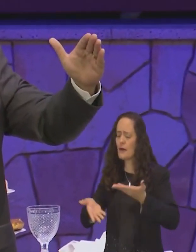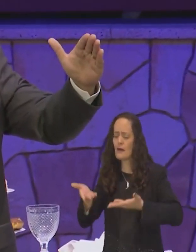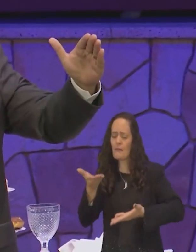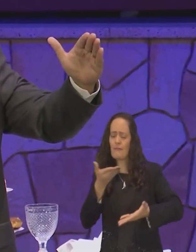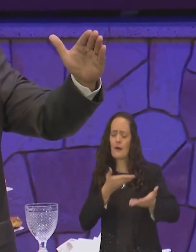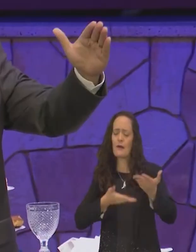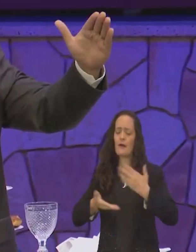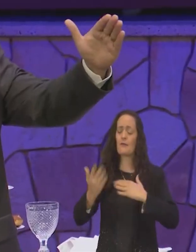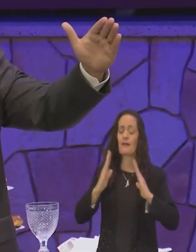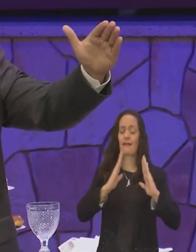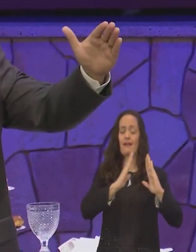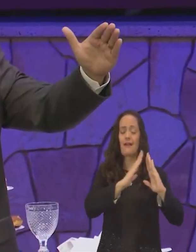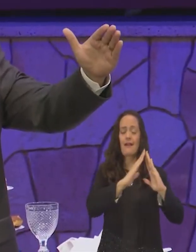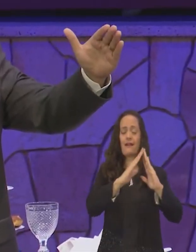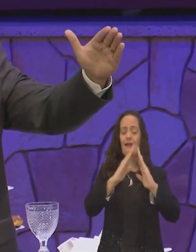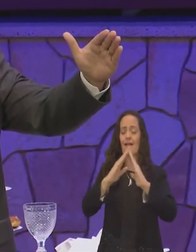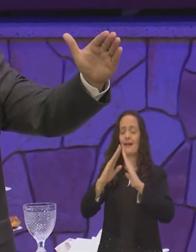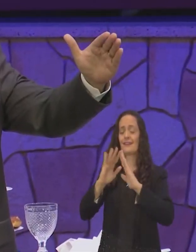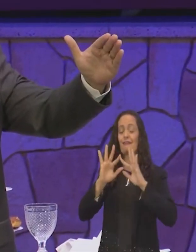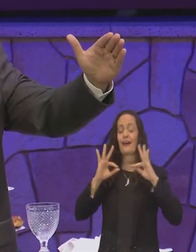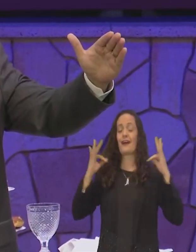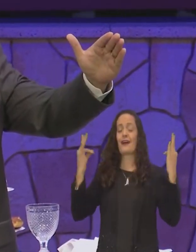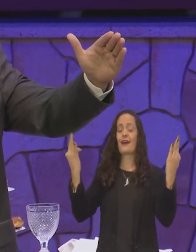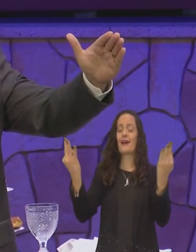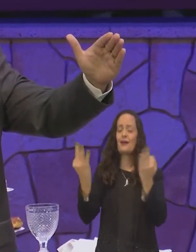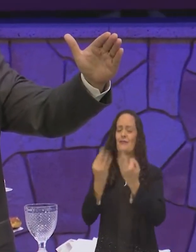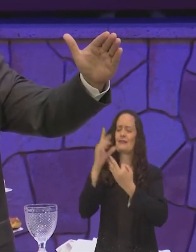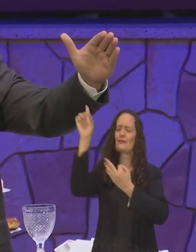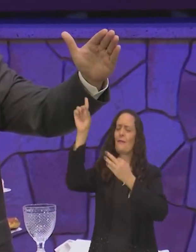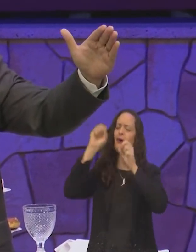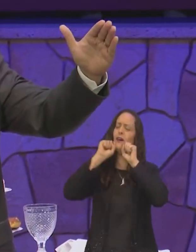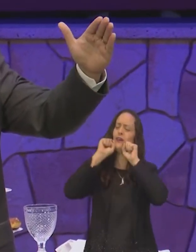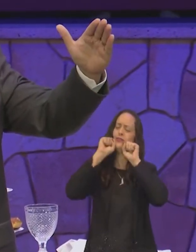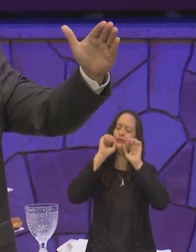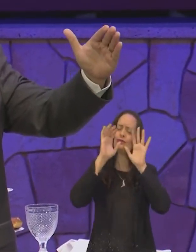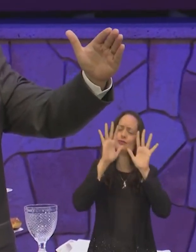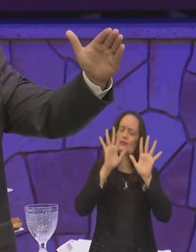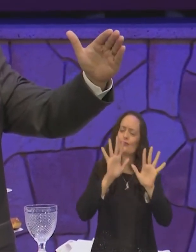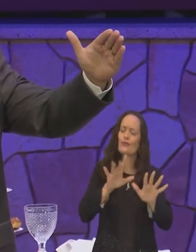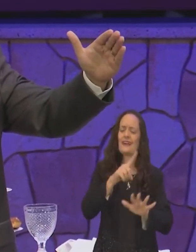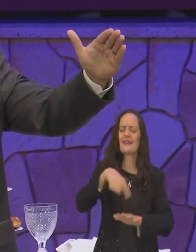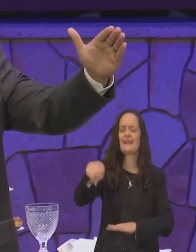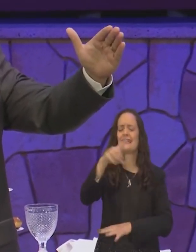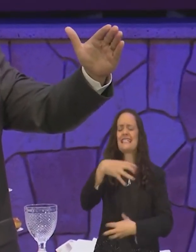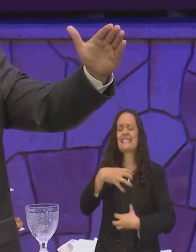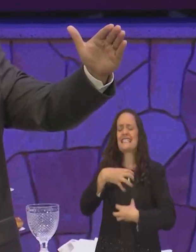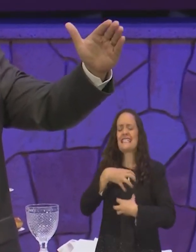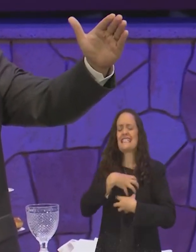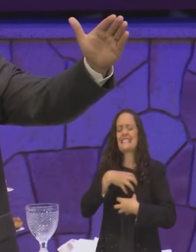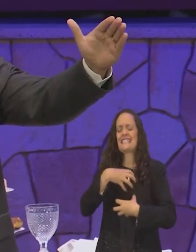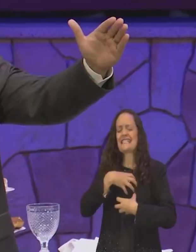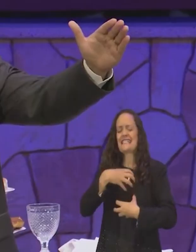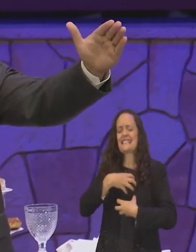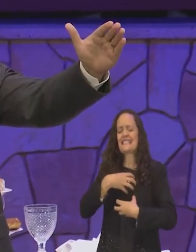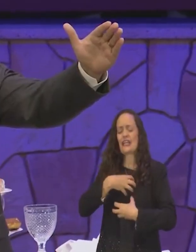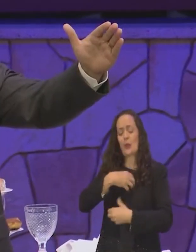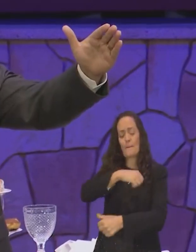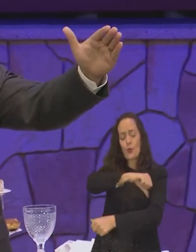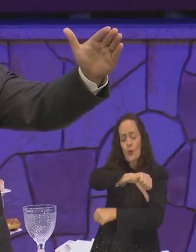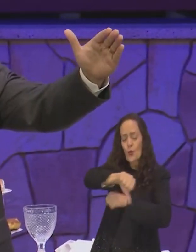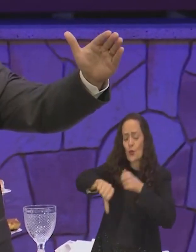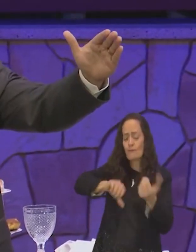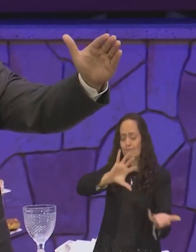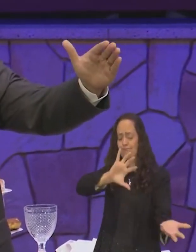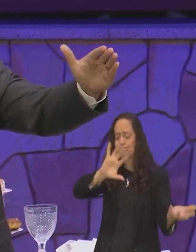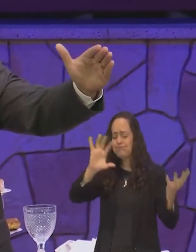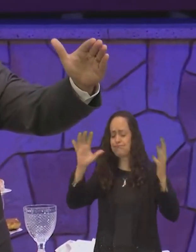essas casas, que essas famílias sejam abençoadas pelo Senhor, que elas possam sentir a mudança, Senhor Deus, do Senhor sobre